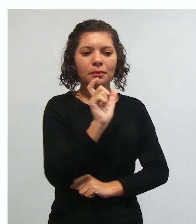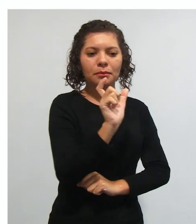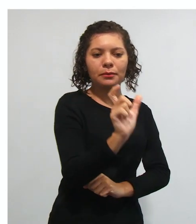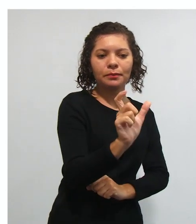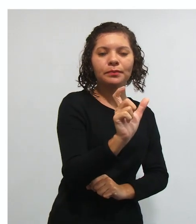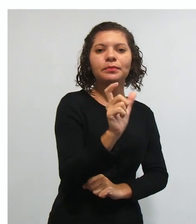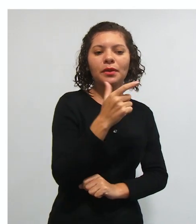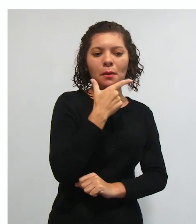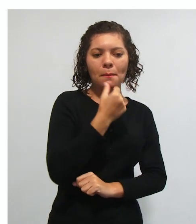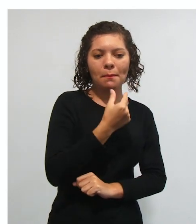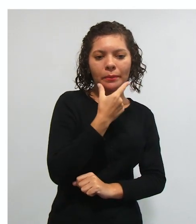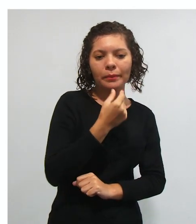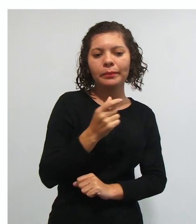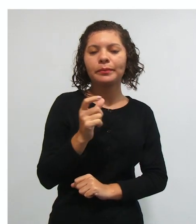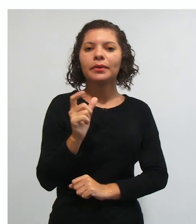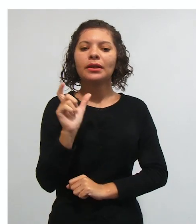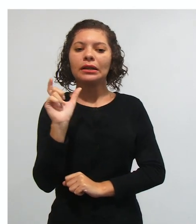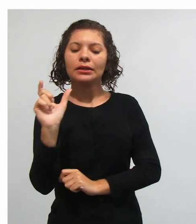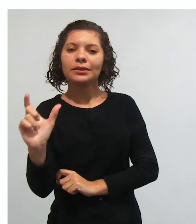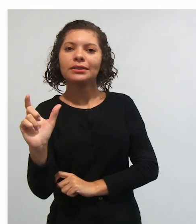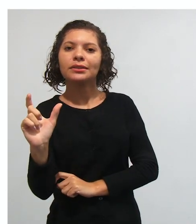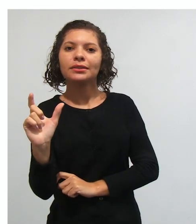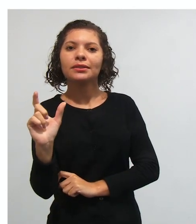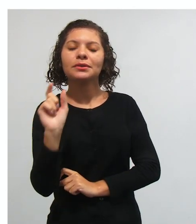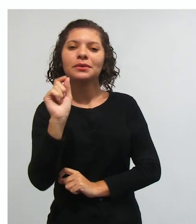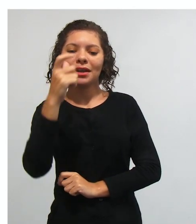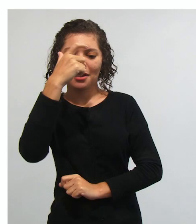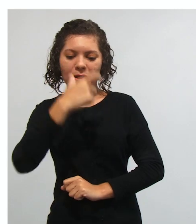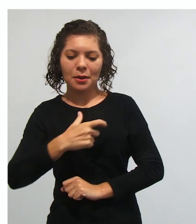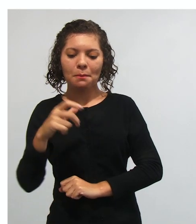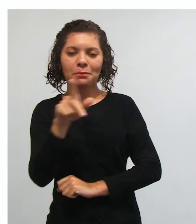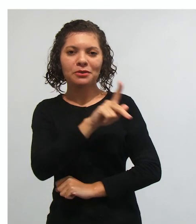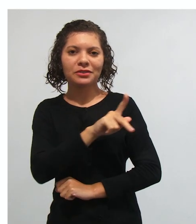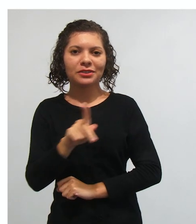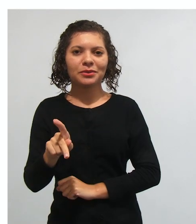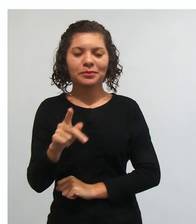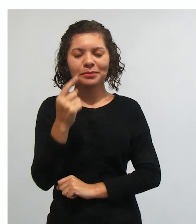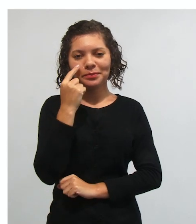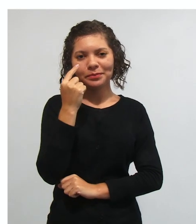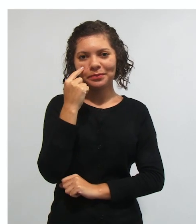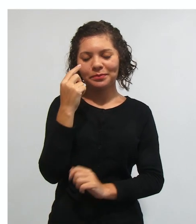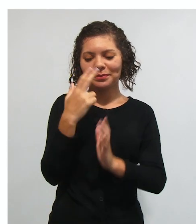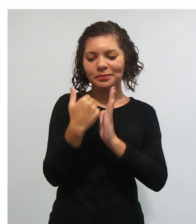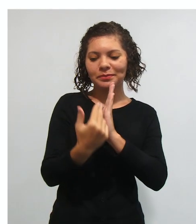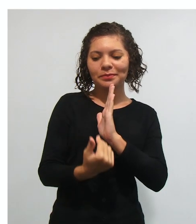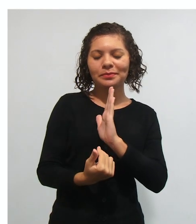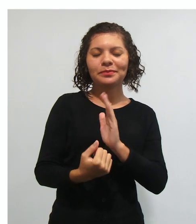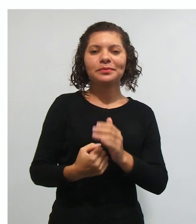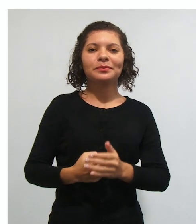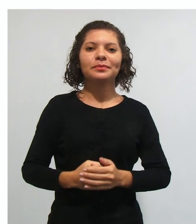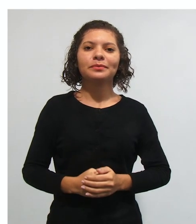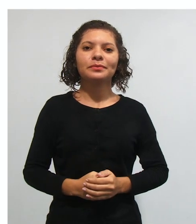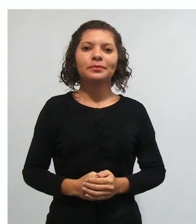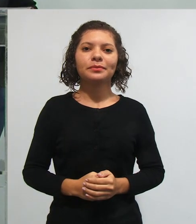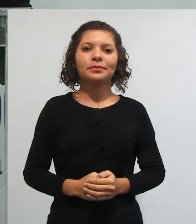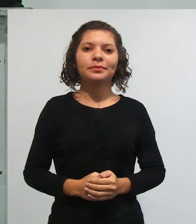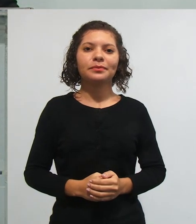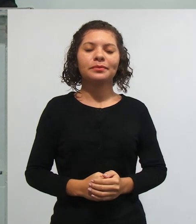representa o sexo masculino e o símbolo que representa Eu sou professor vamos voltar aqui